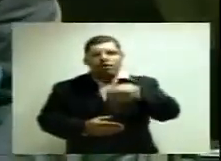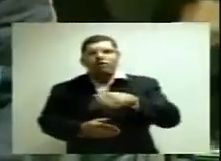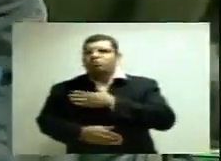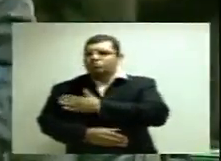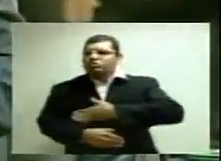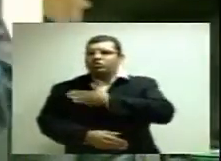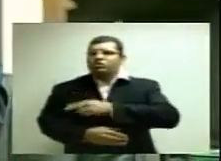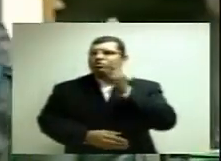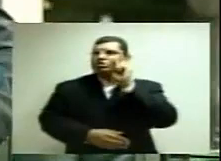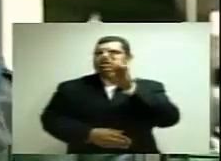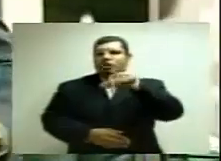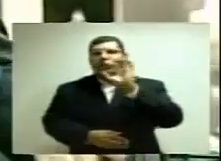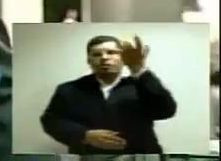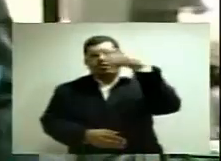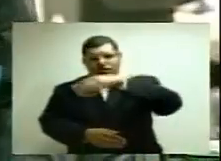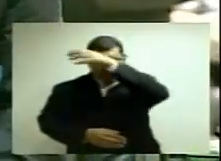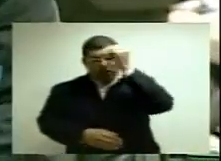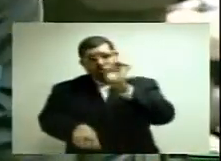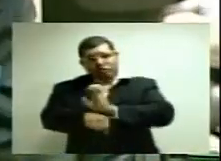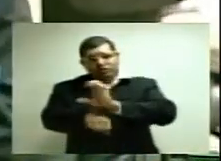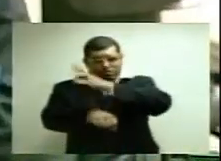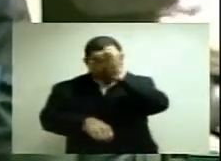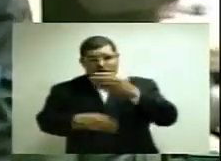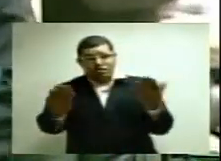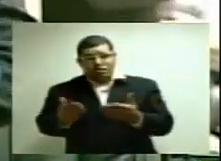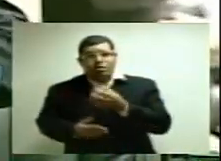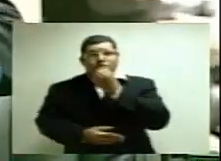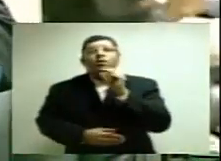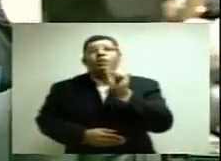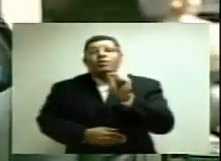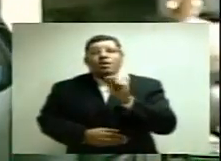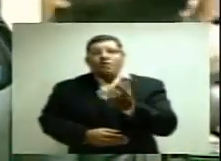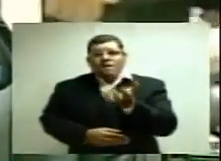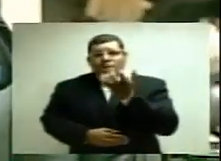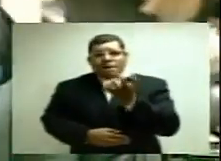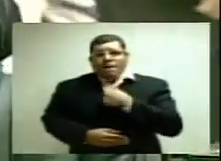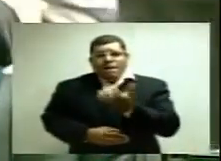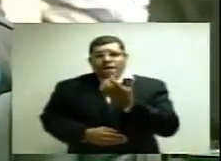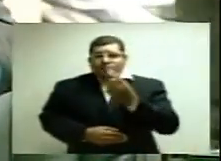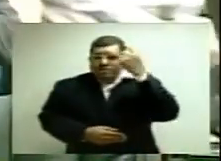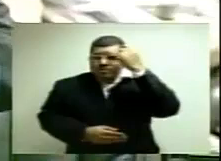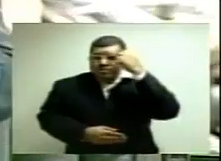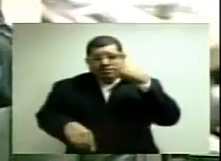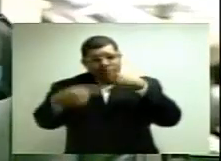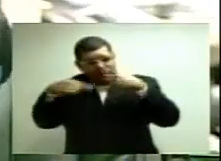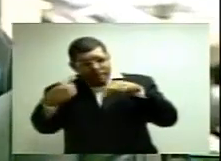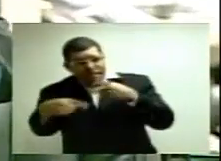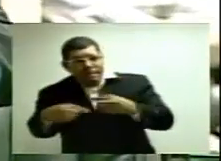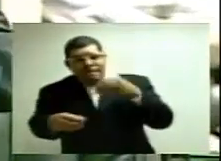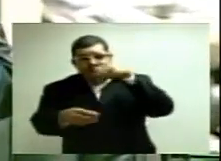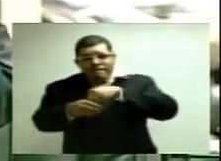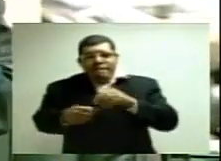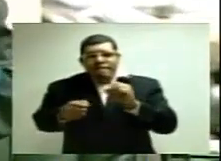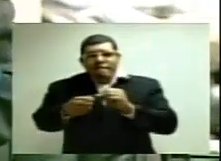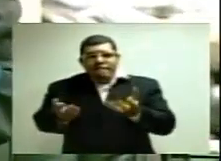gostaria de ver acontecer na cidade de Manaus e no estado do Amazonas. O que eu quero apensar o discurso de Vossa Excelência, o adendo que